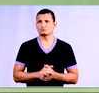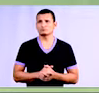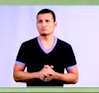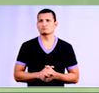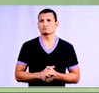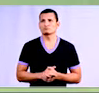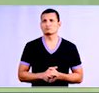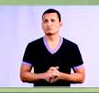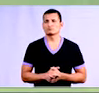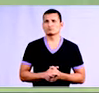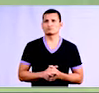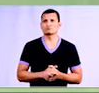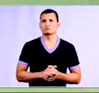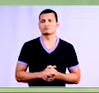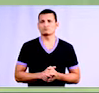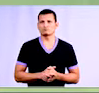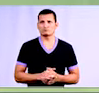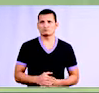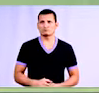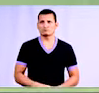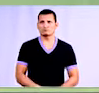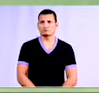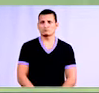professor JB disse, essa